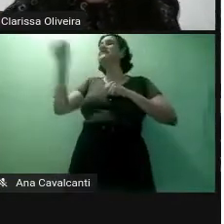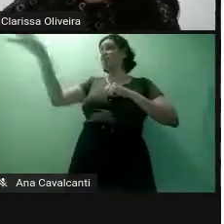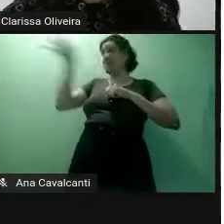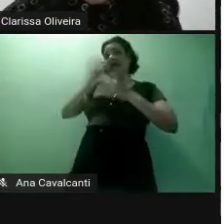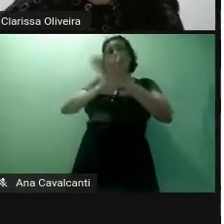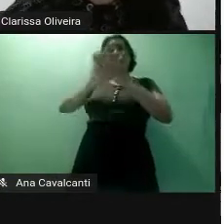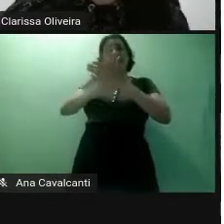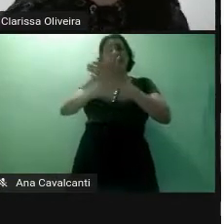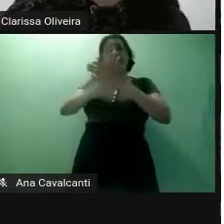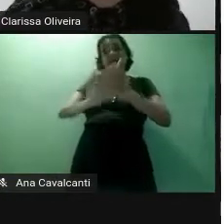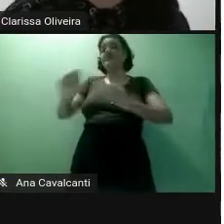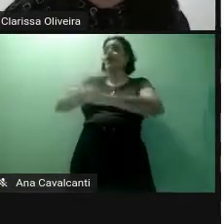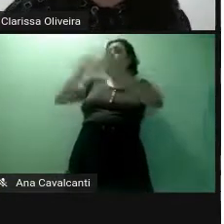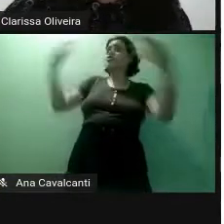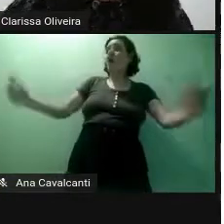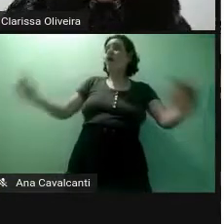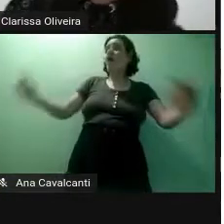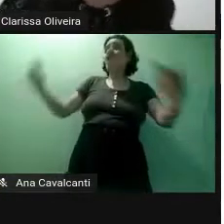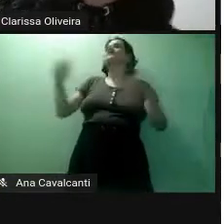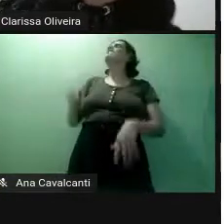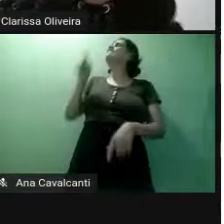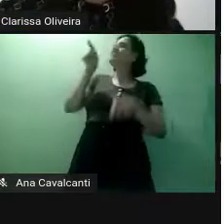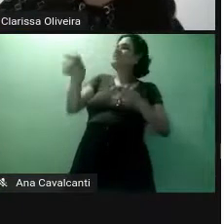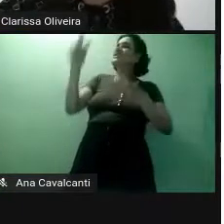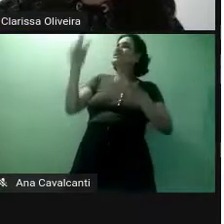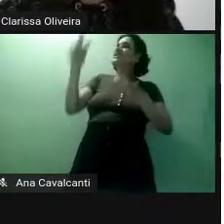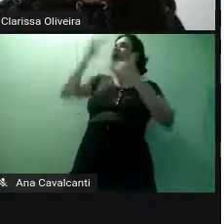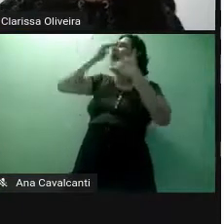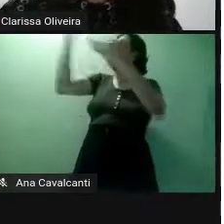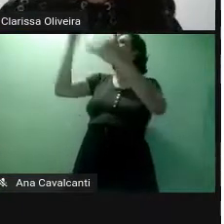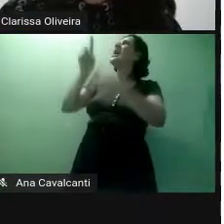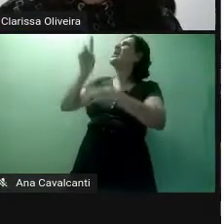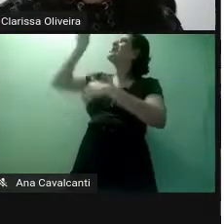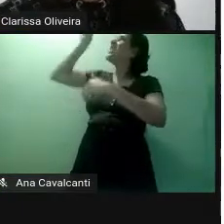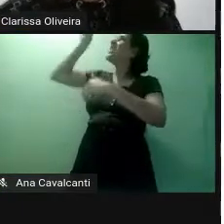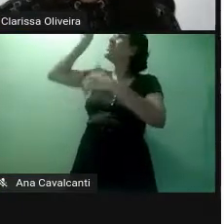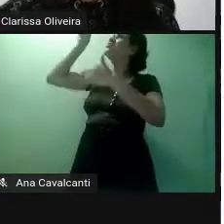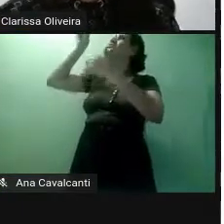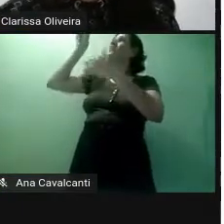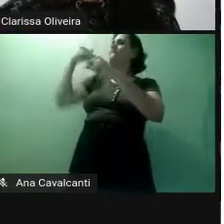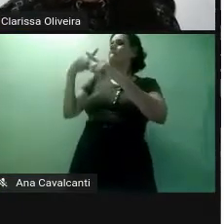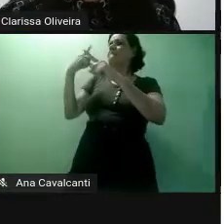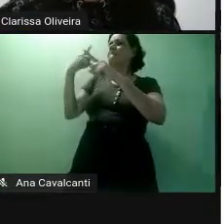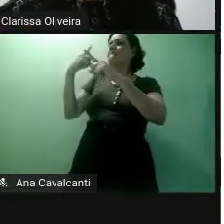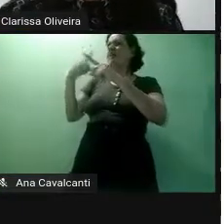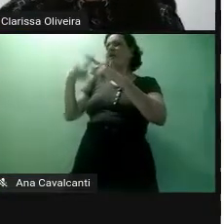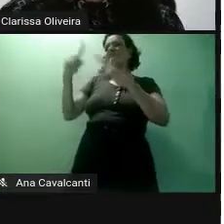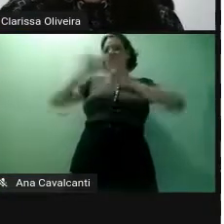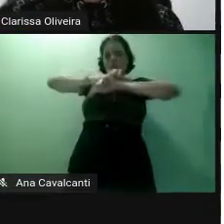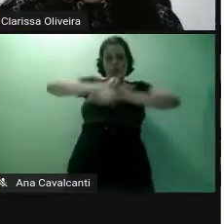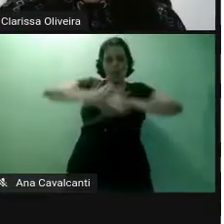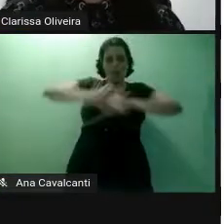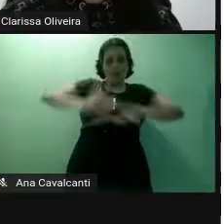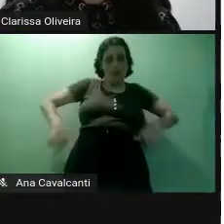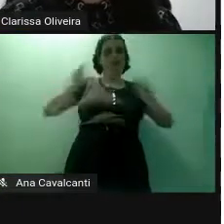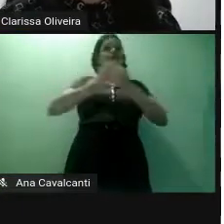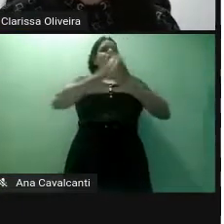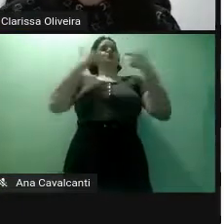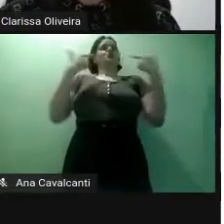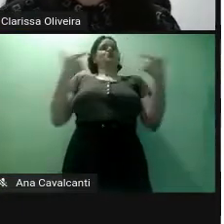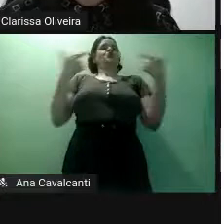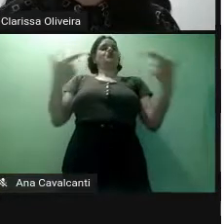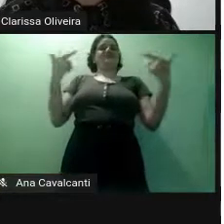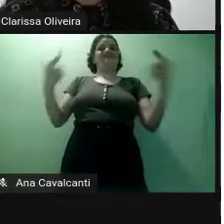os céus e agradecer a Deus, porque você realmente saiu ileso dessa situação, porque esse